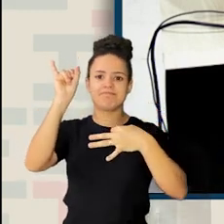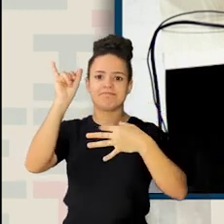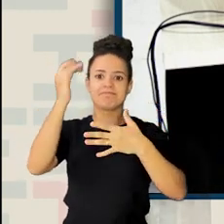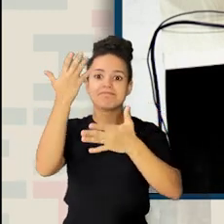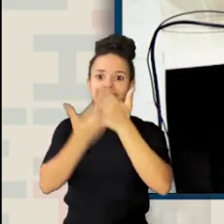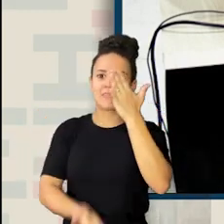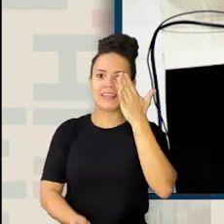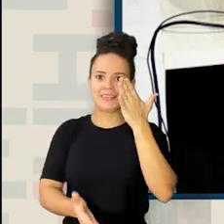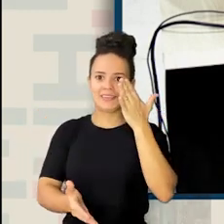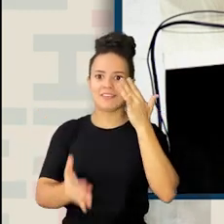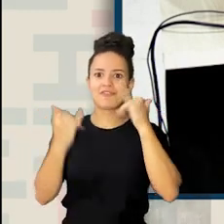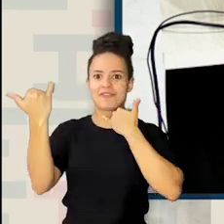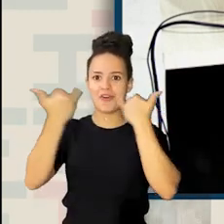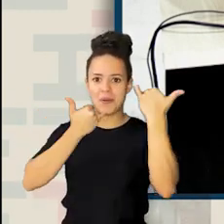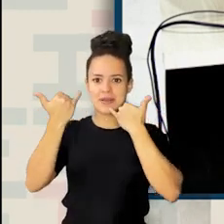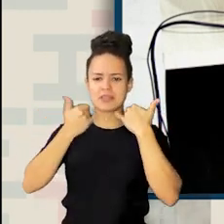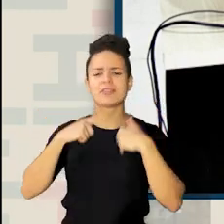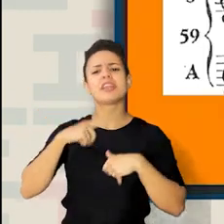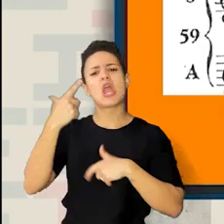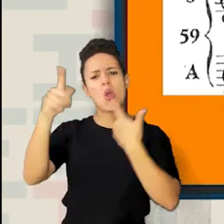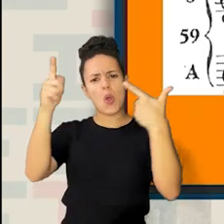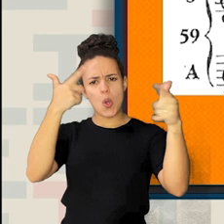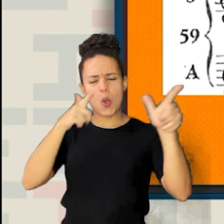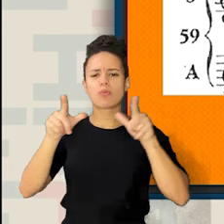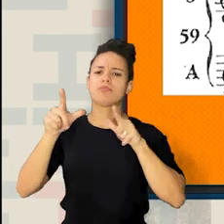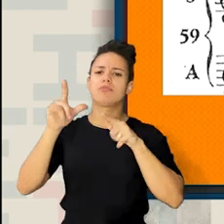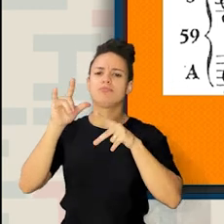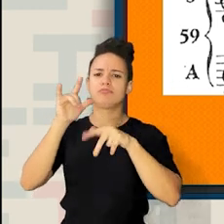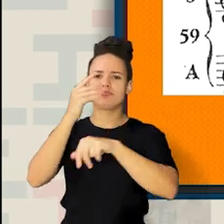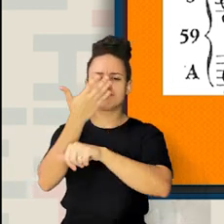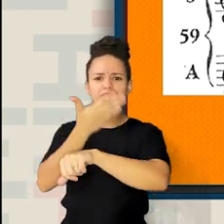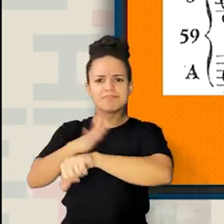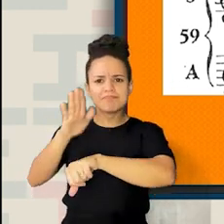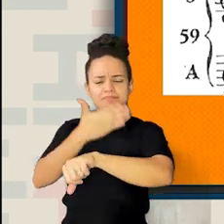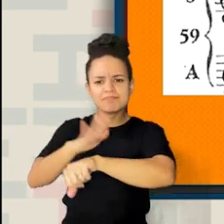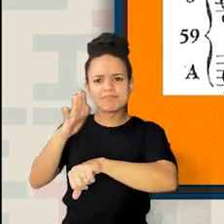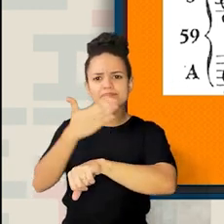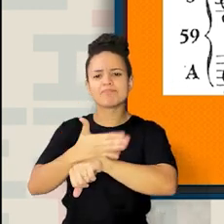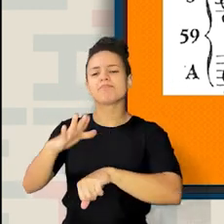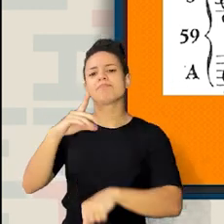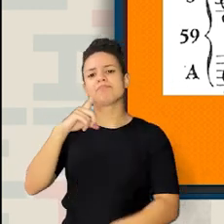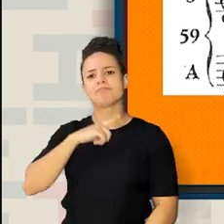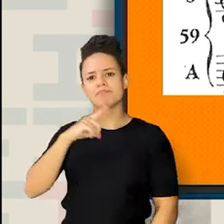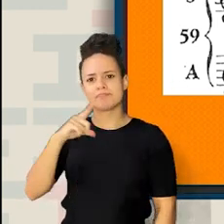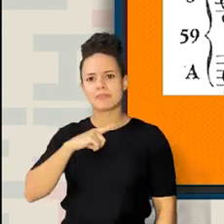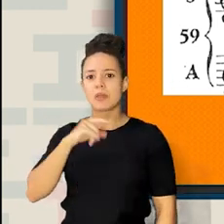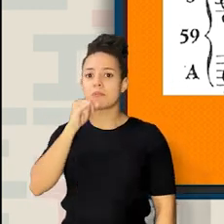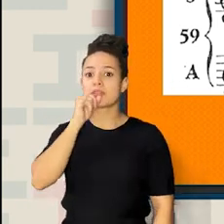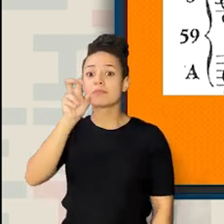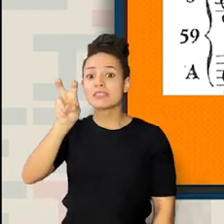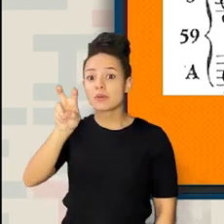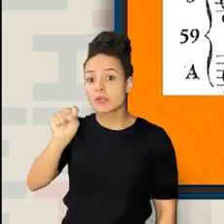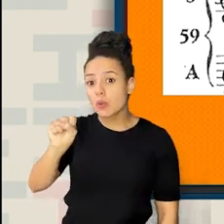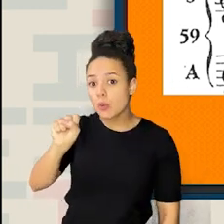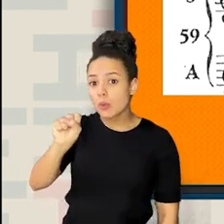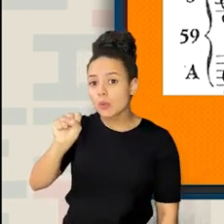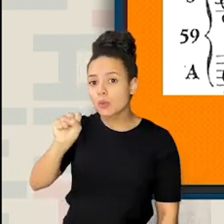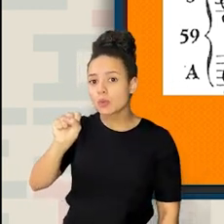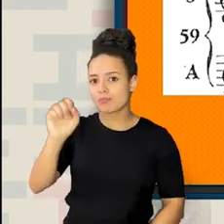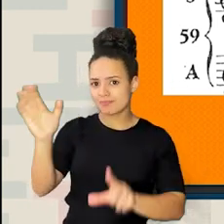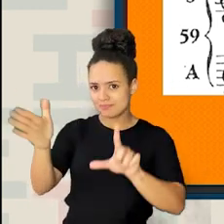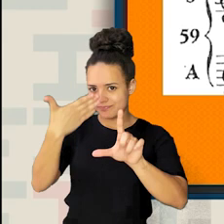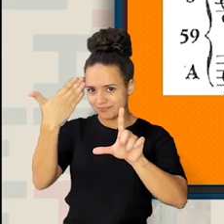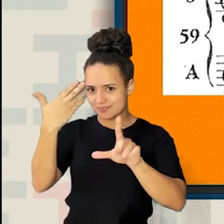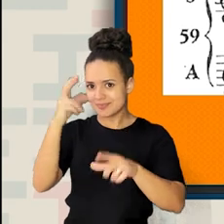né? Existem outros exercícios que trabalham mais, o 58 aqui, no próximo